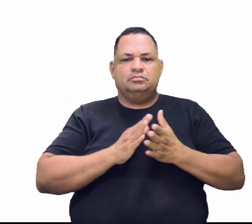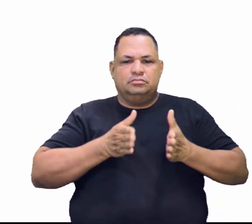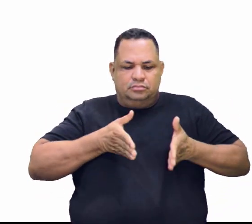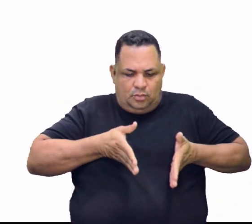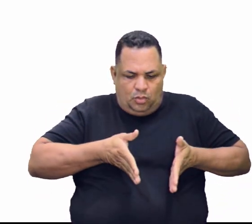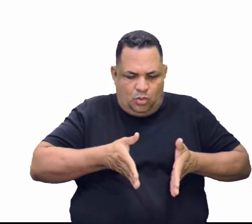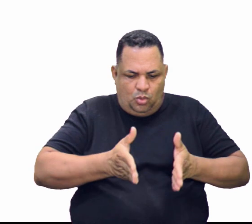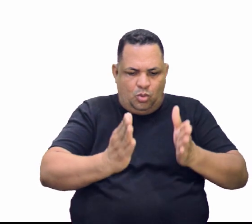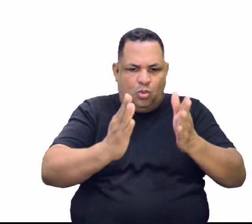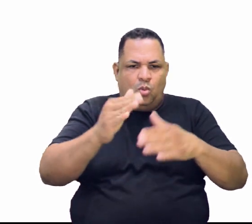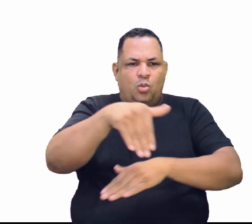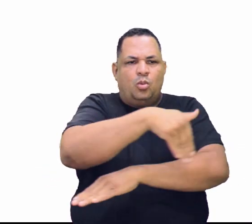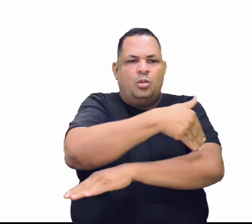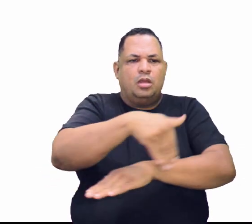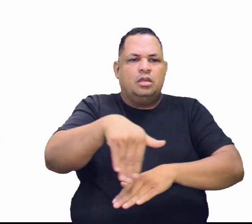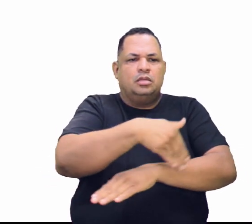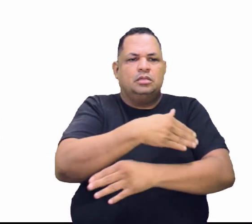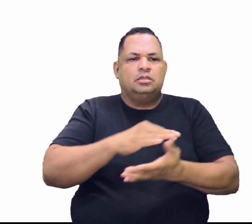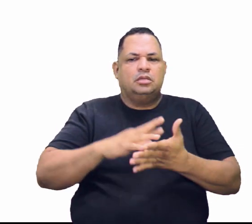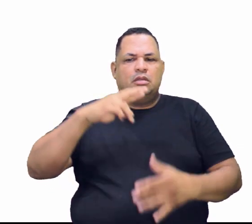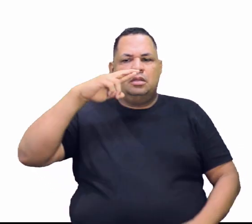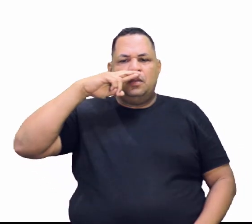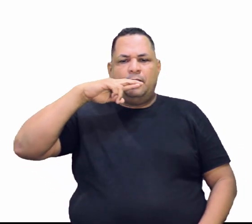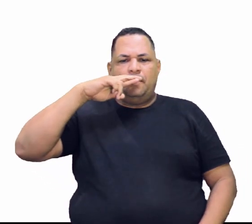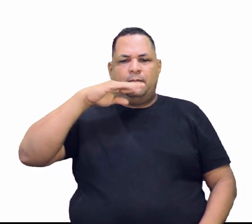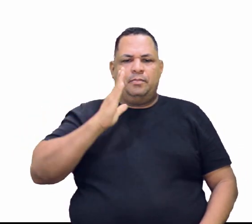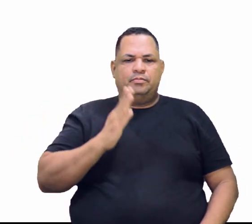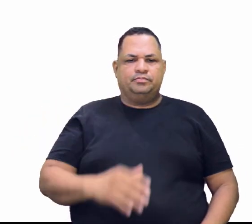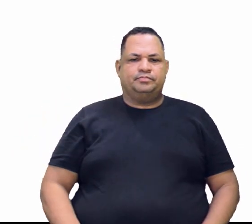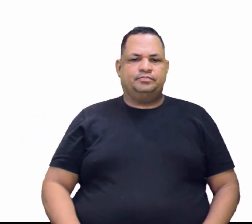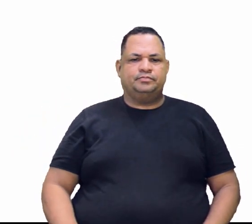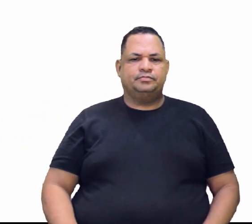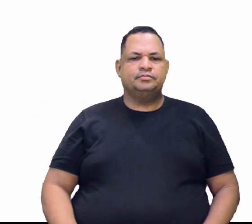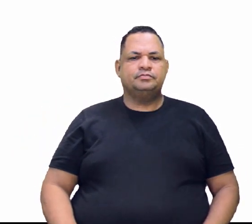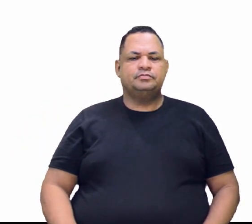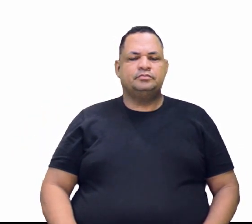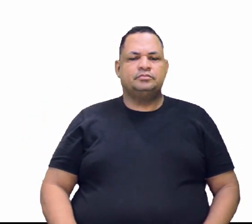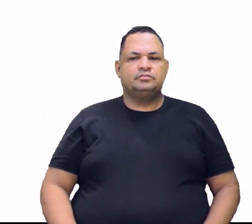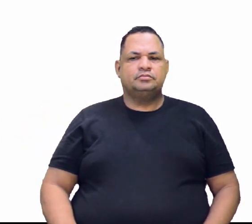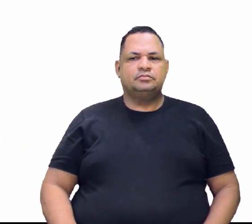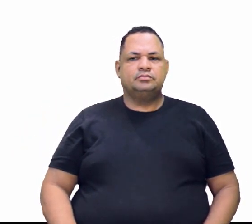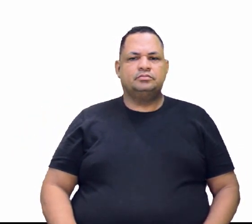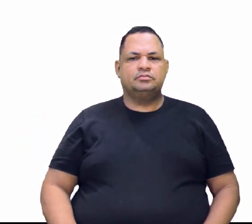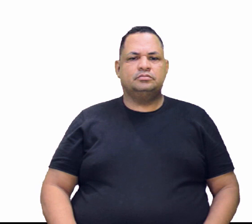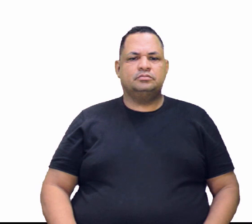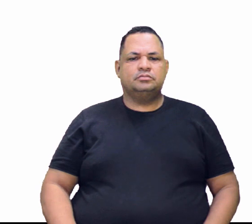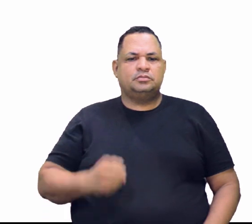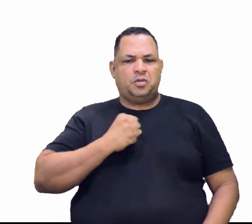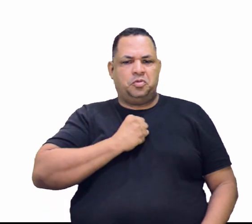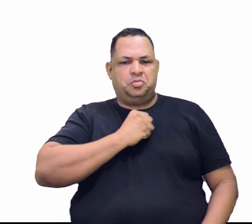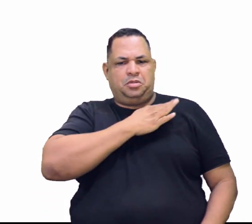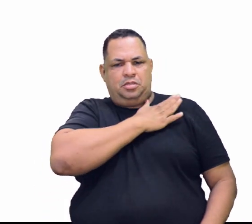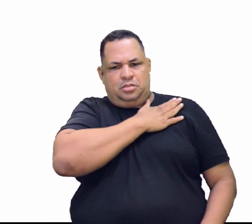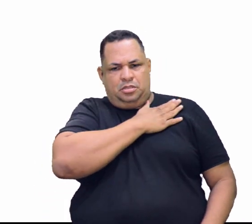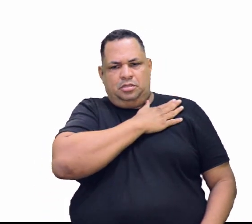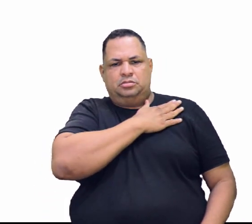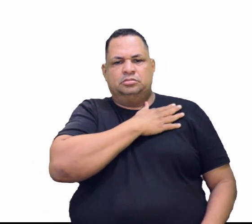Rondon. Olha aí, a saga dos homens do Rondon, os